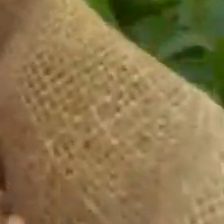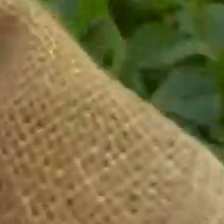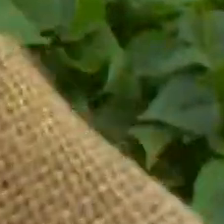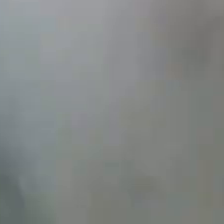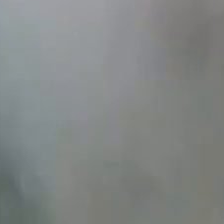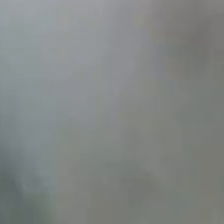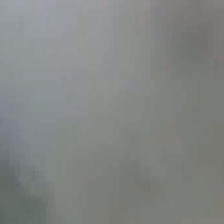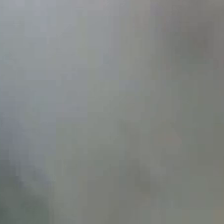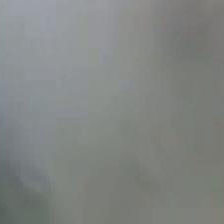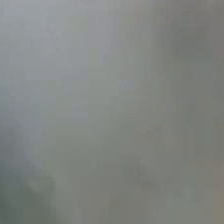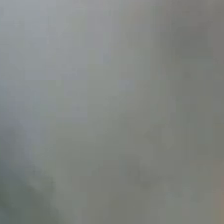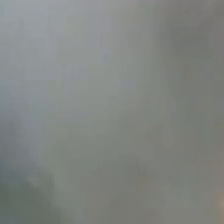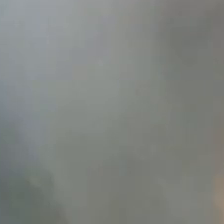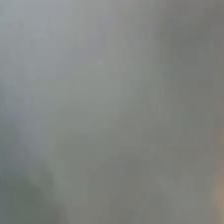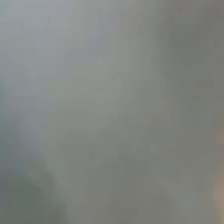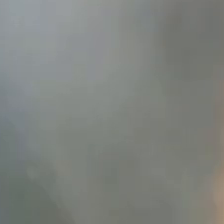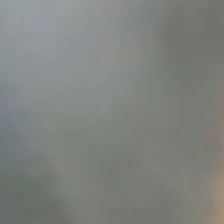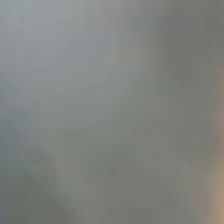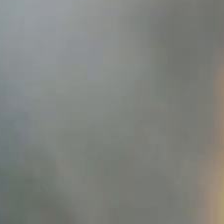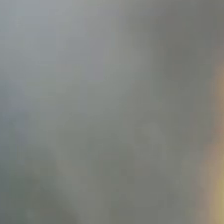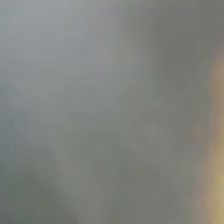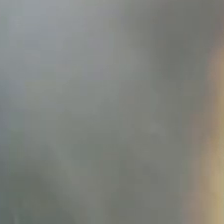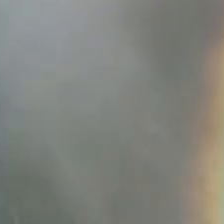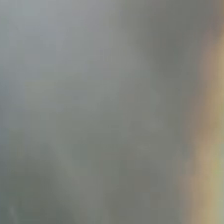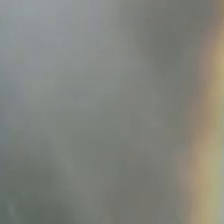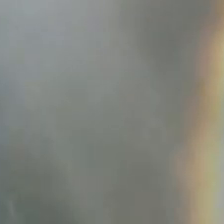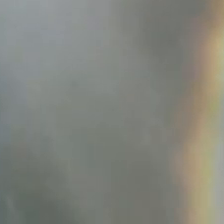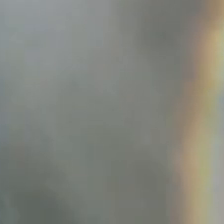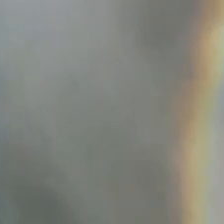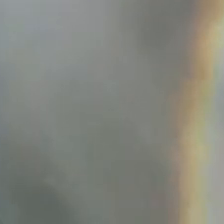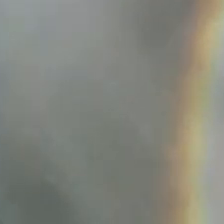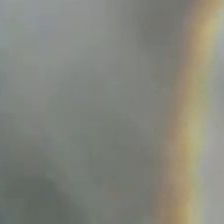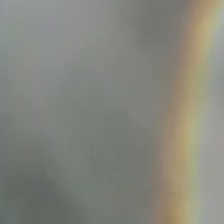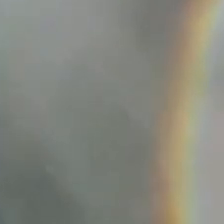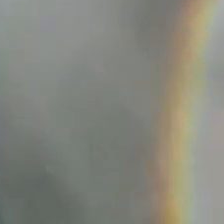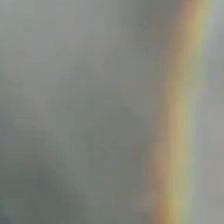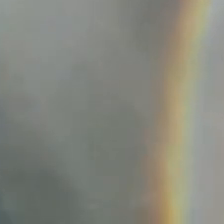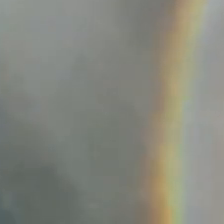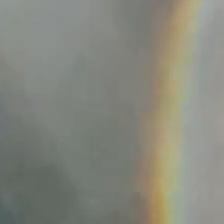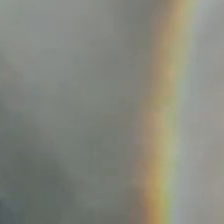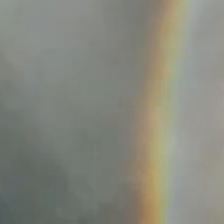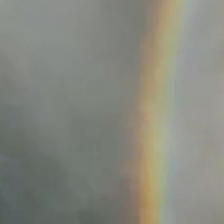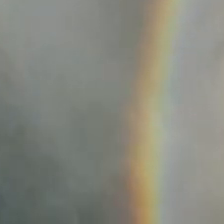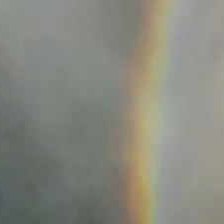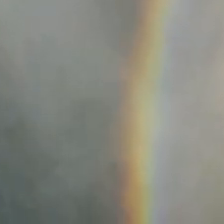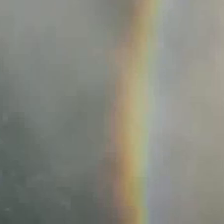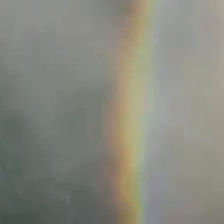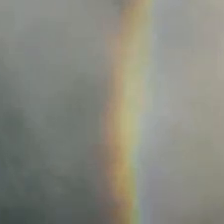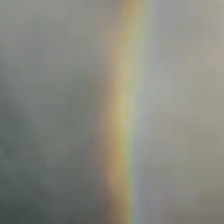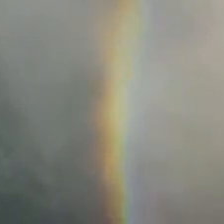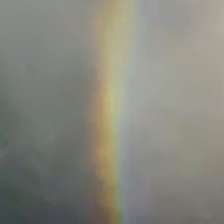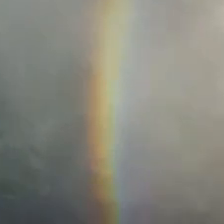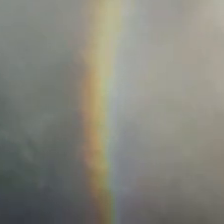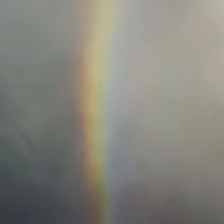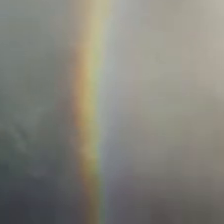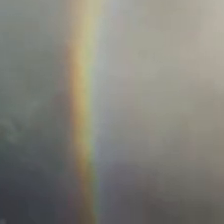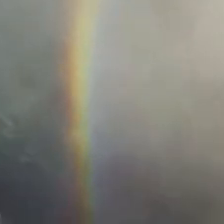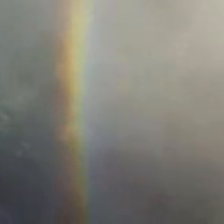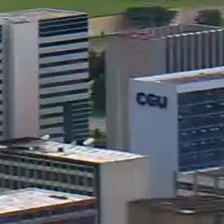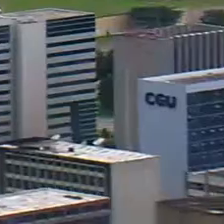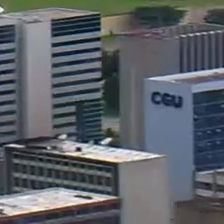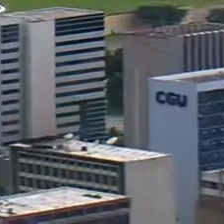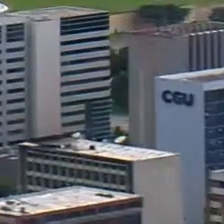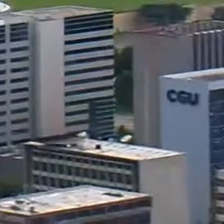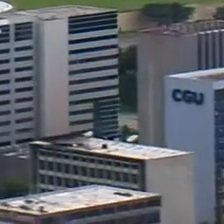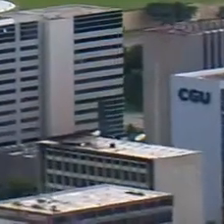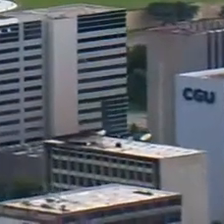cores. Nossos bosques têm mais vida, nossa vida no teu seio mais